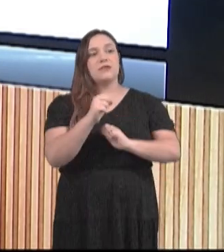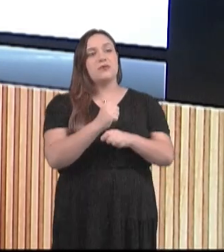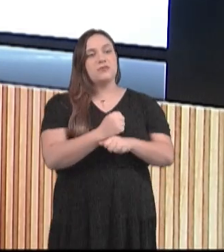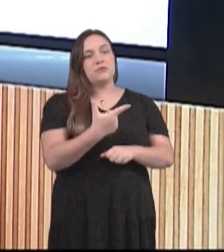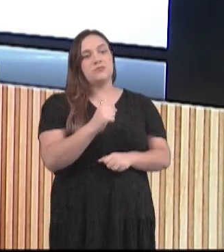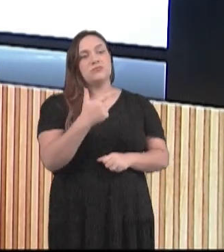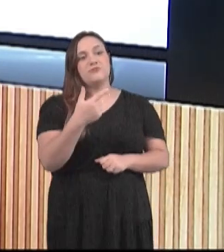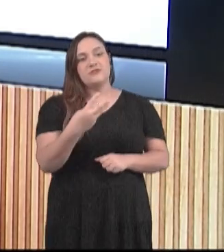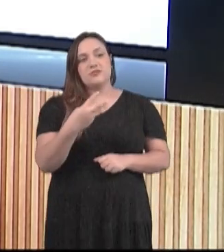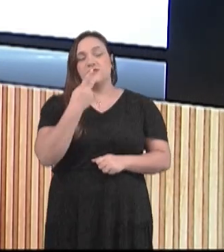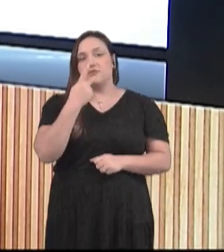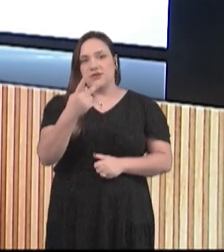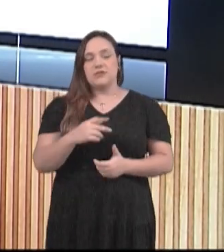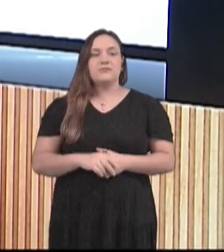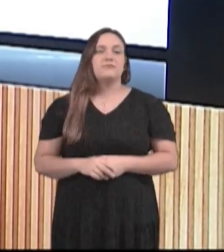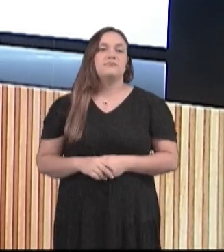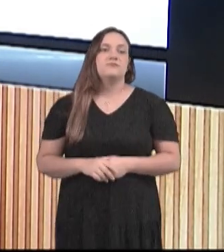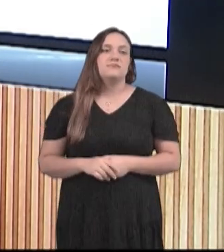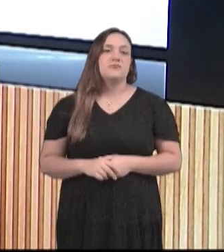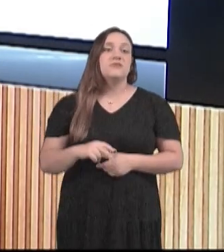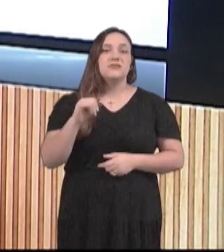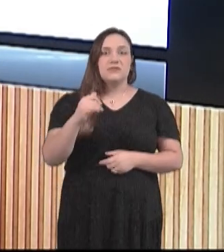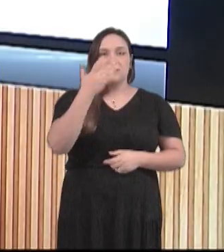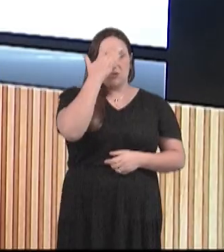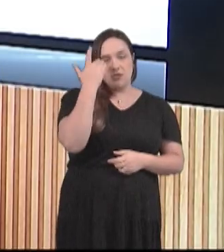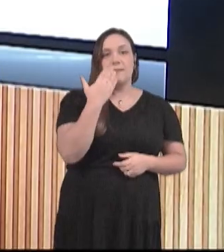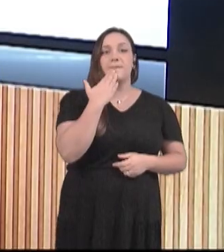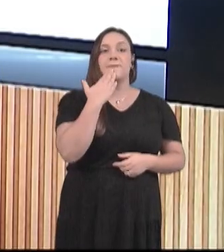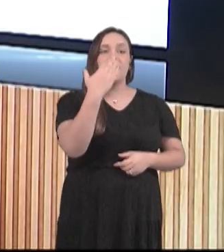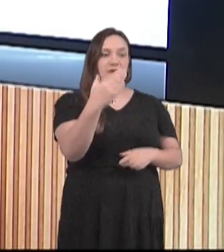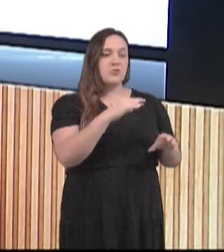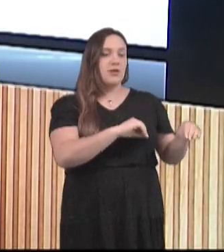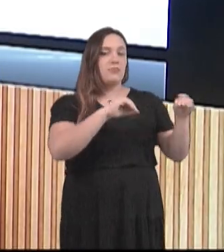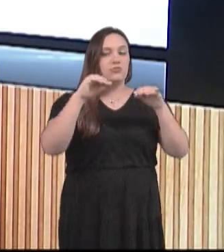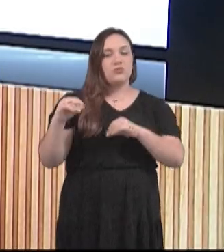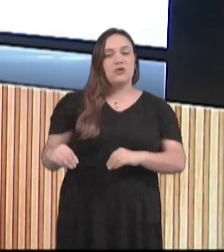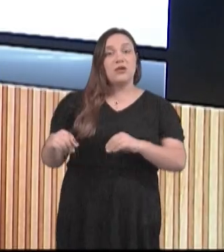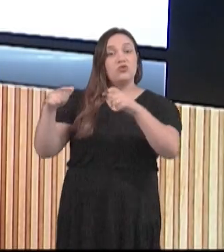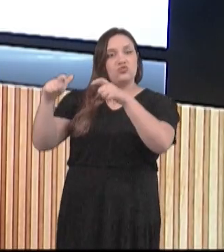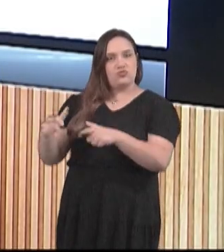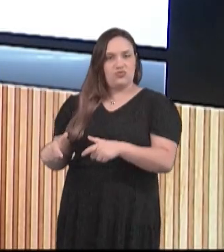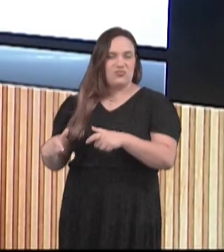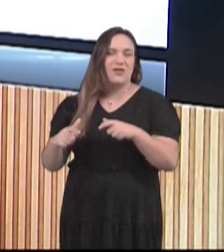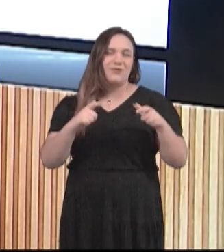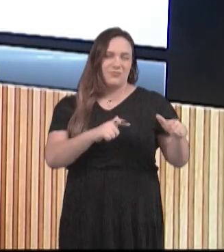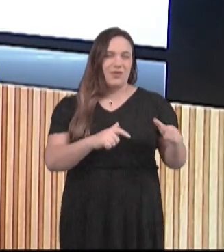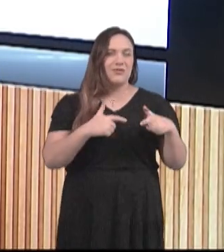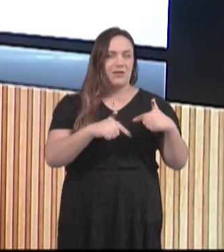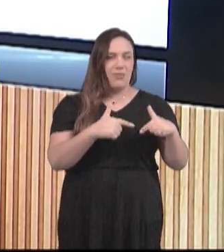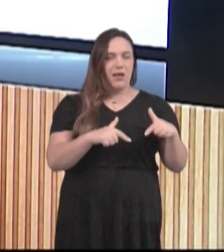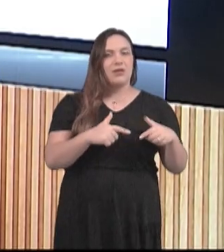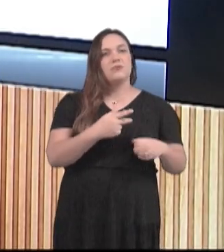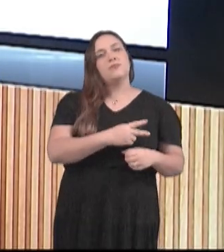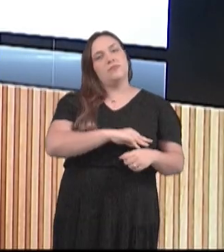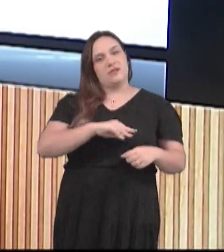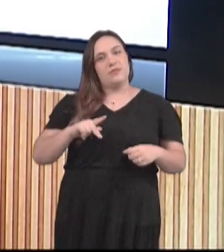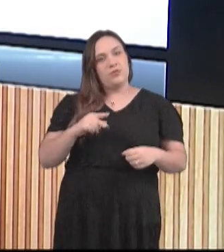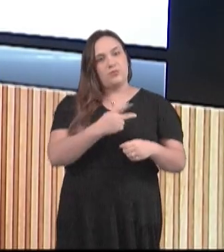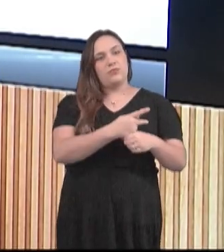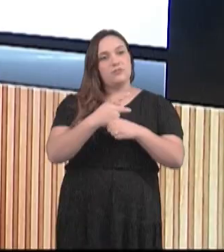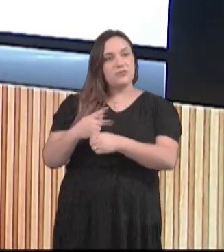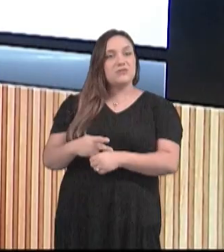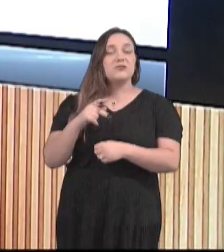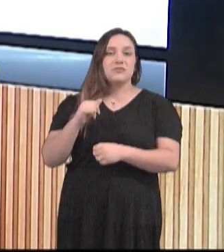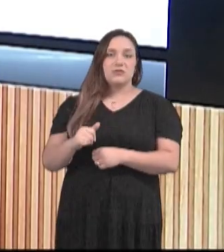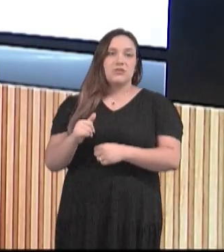2023, o que ela trazia? Que a remoção a pedido do promotor só poderia ser feita se nos últimos 3 anos